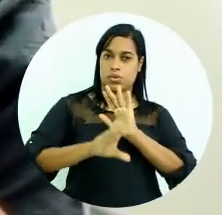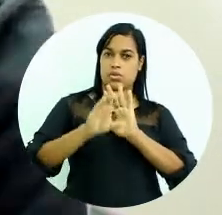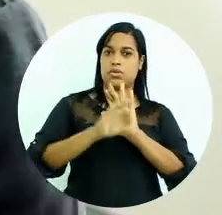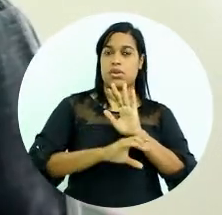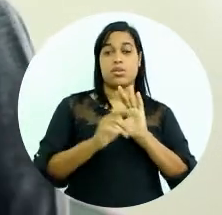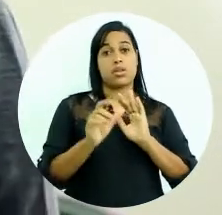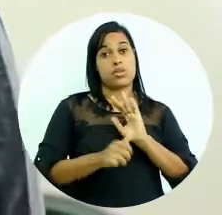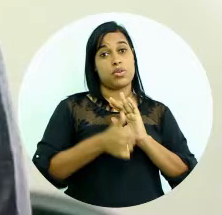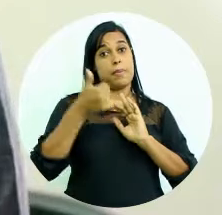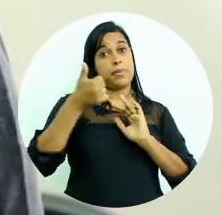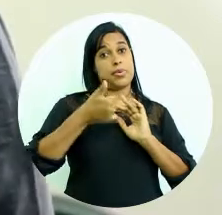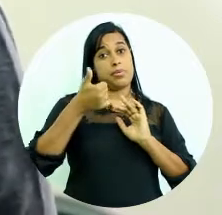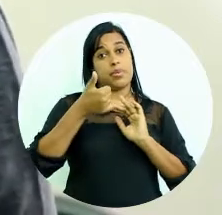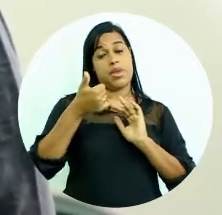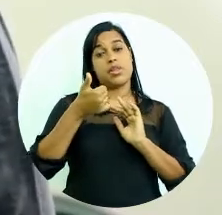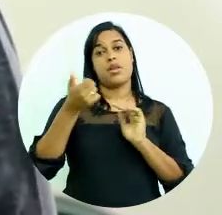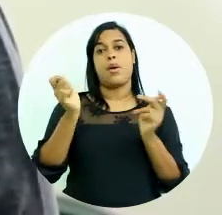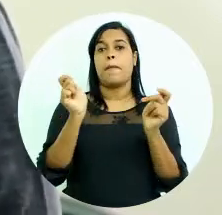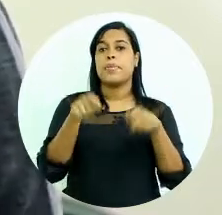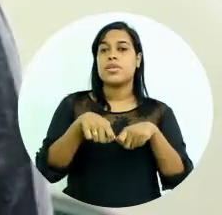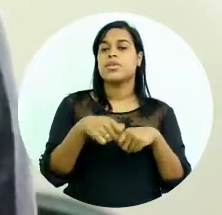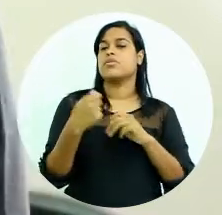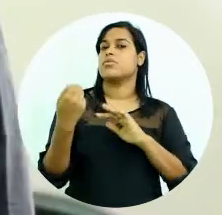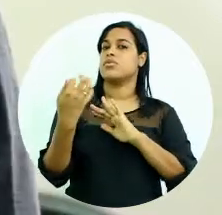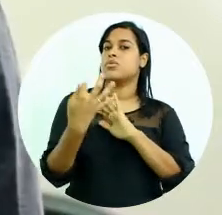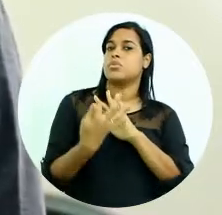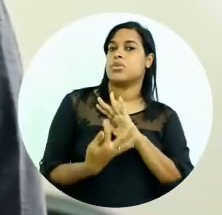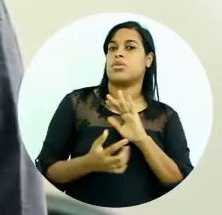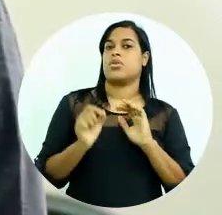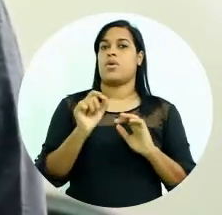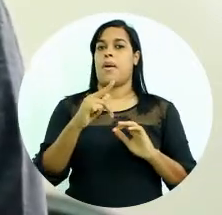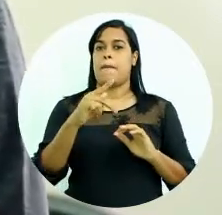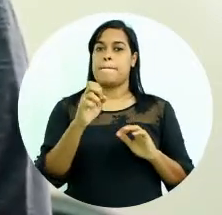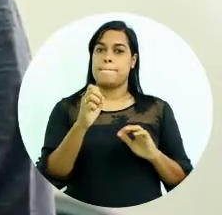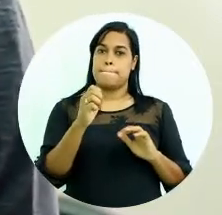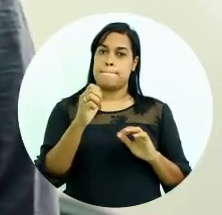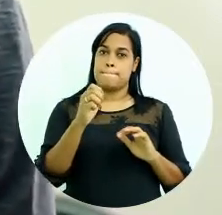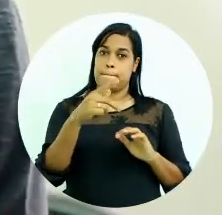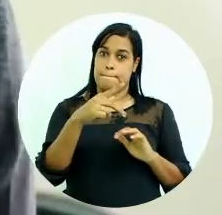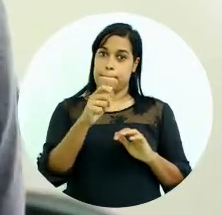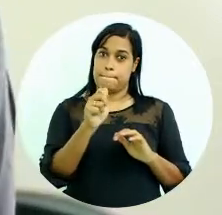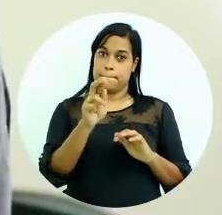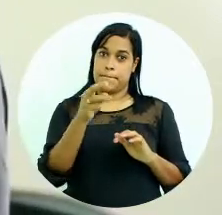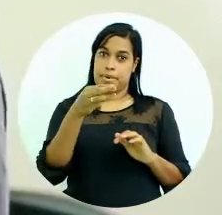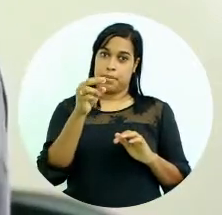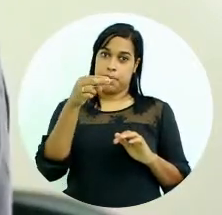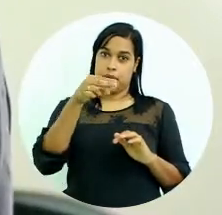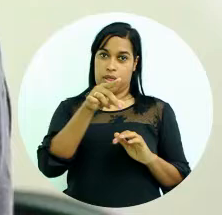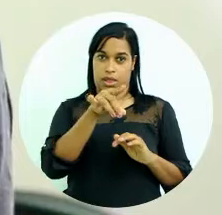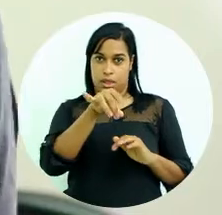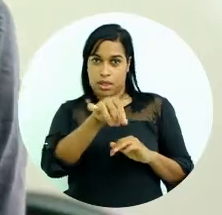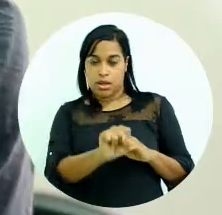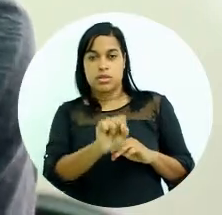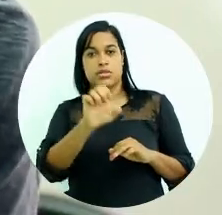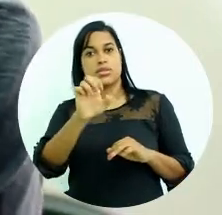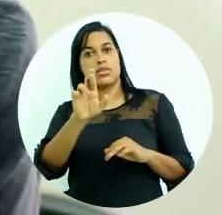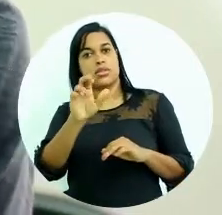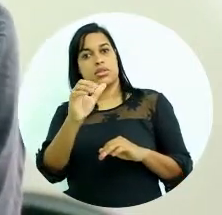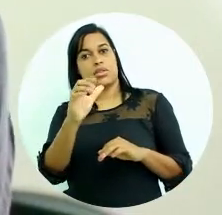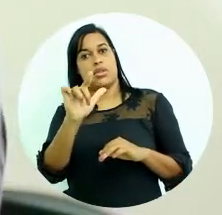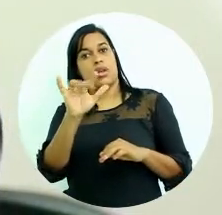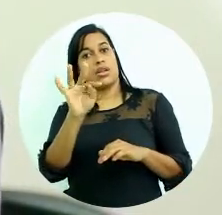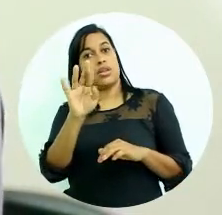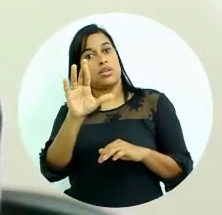conceito também. Na nossa primeira competência, nós falamos de Parmênides e de Heráclito,